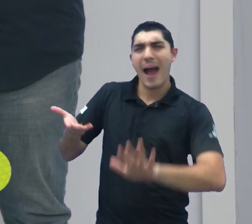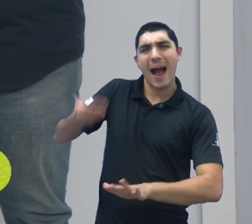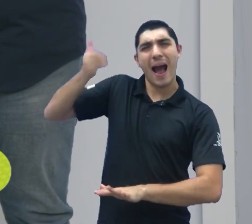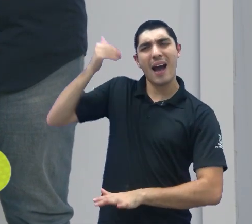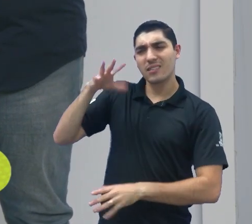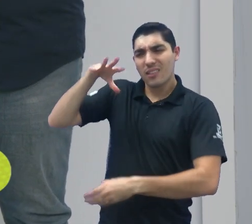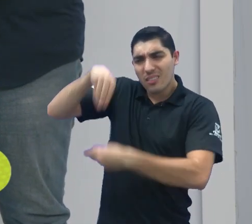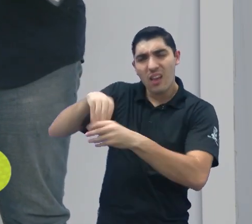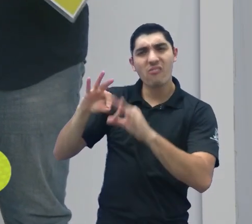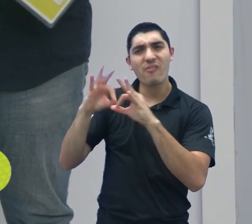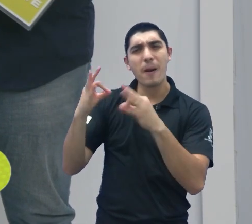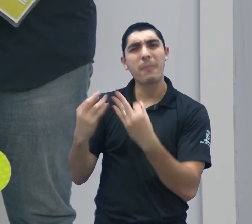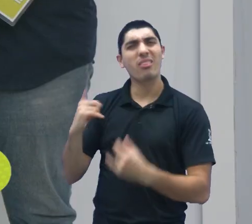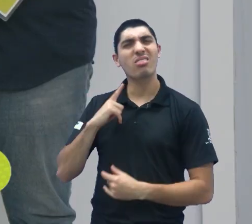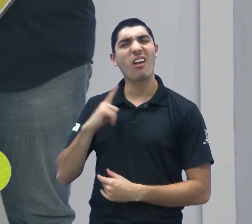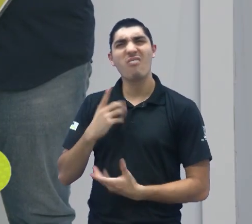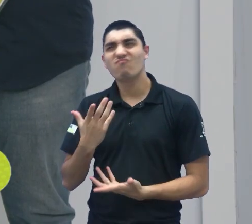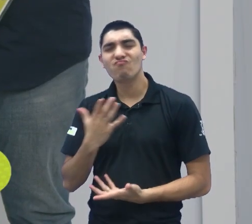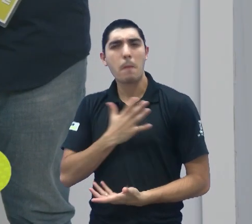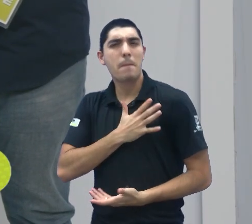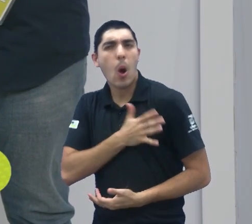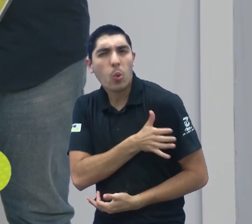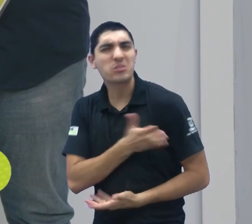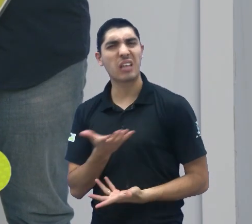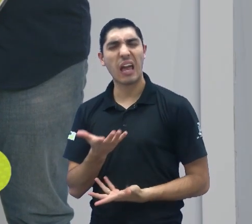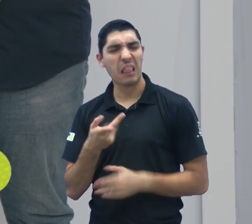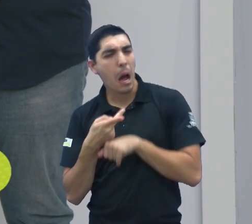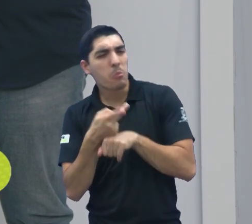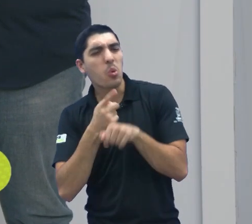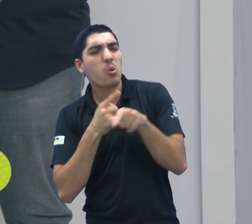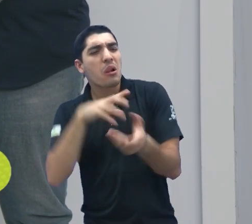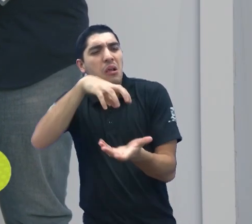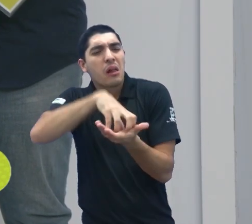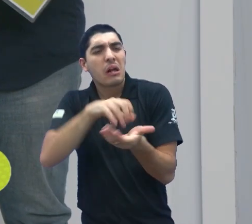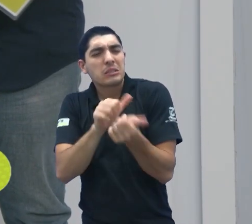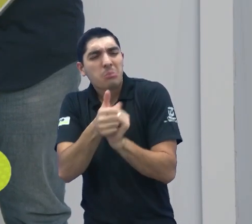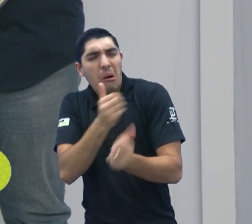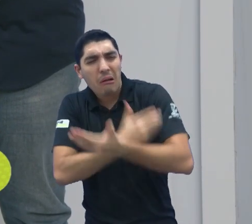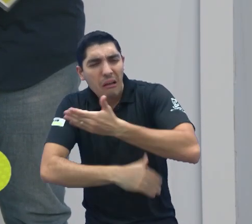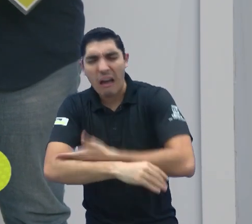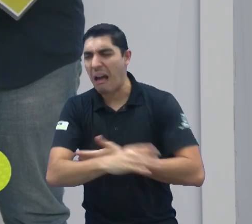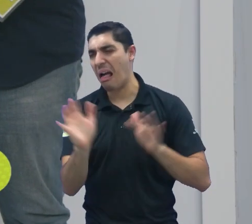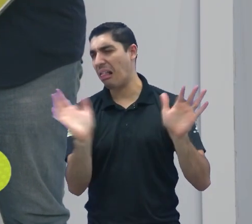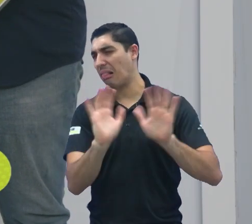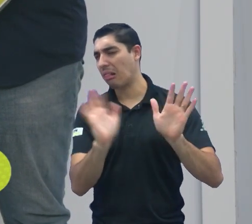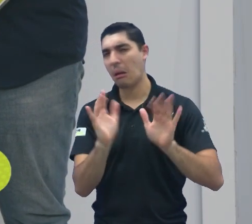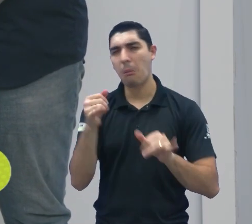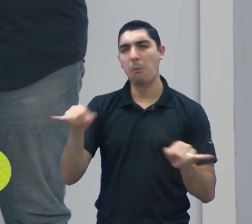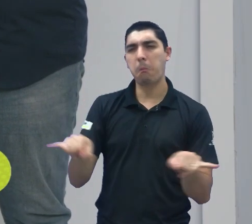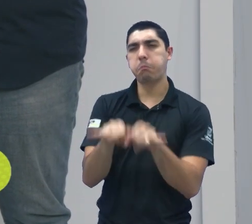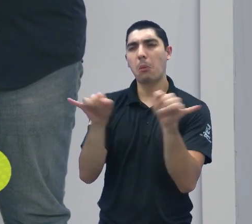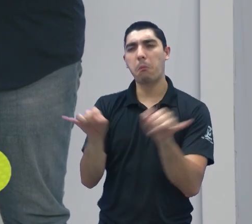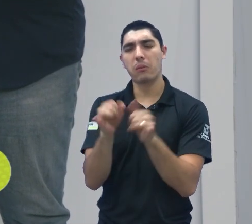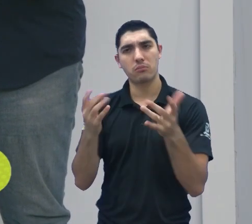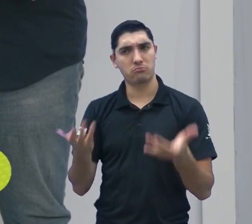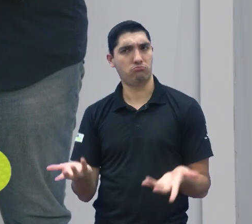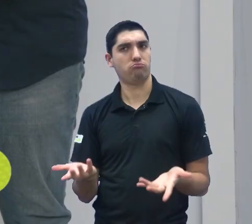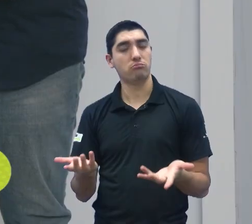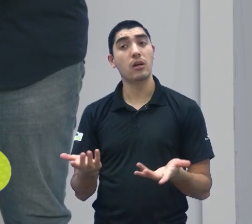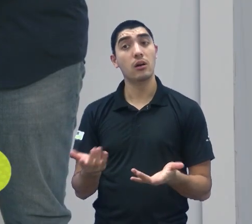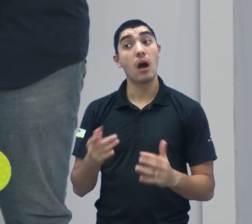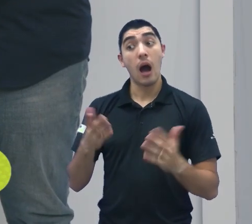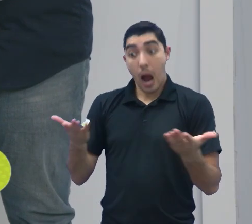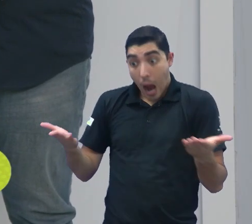para procurar entidades como o Instituto Athlon, que oferece modalidades esportivas e, claro, surgir novos talentos. Com esse boom que a